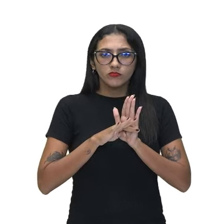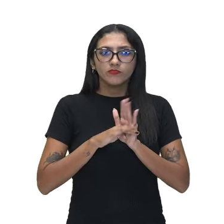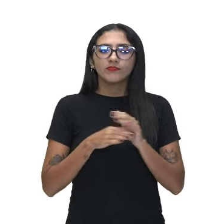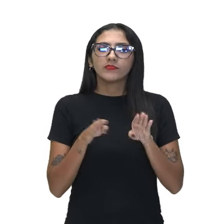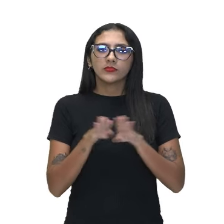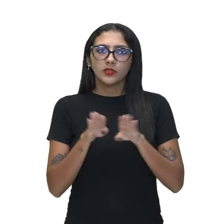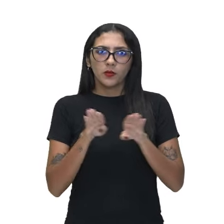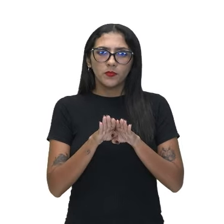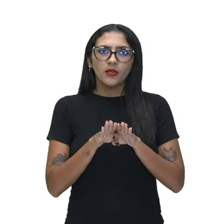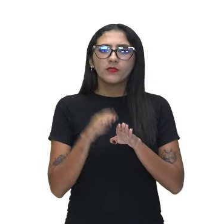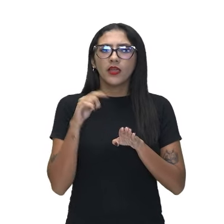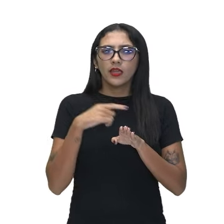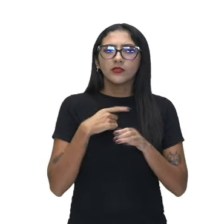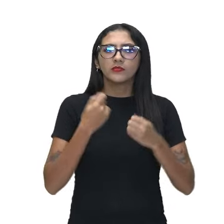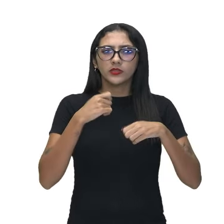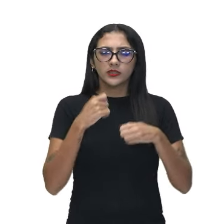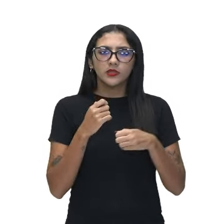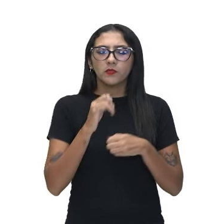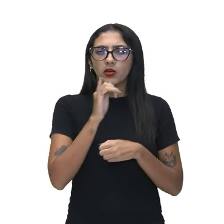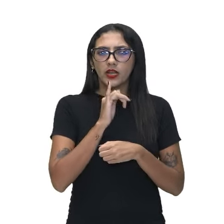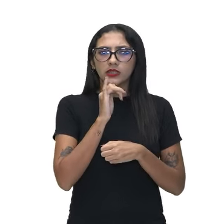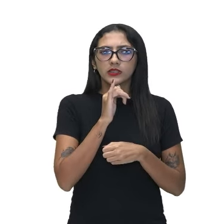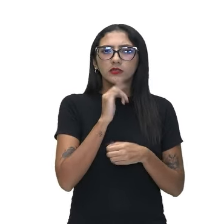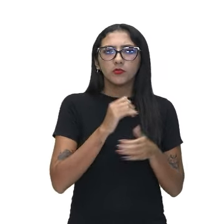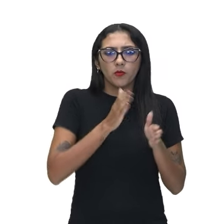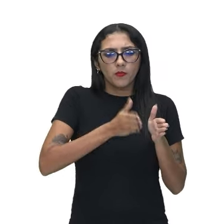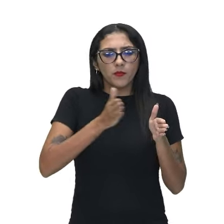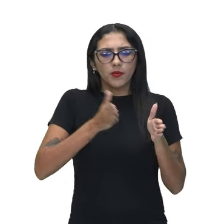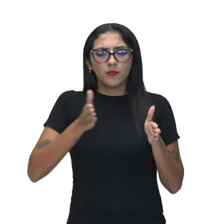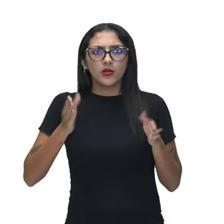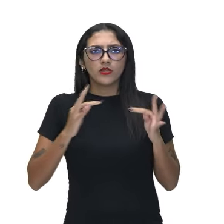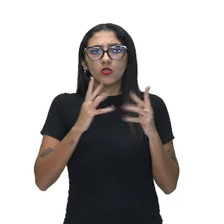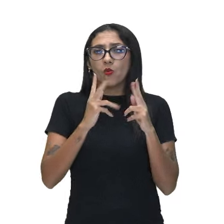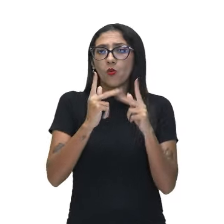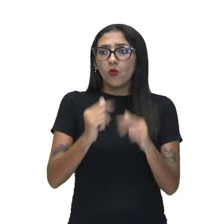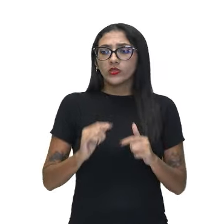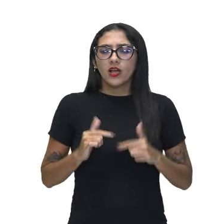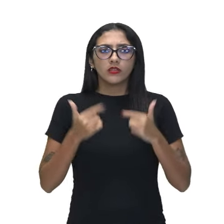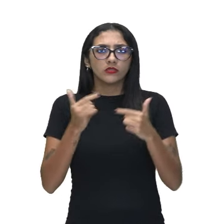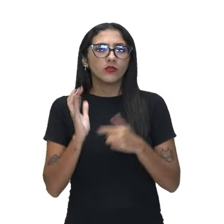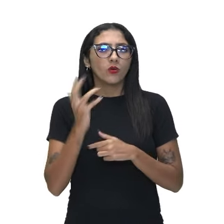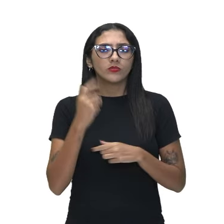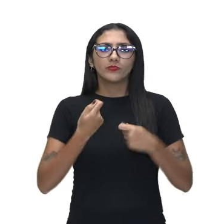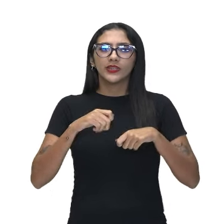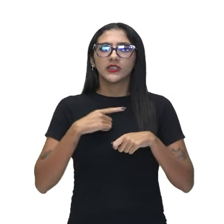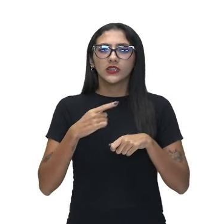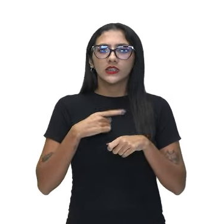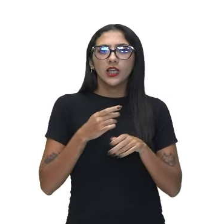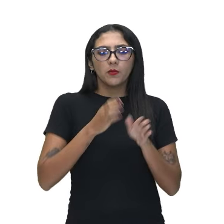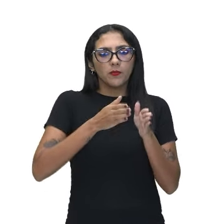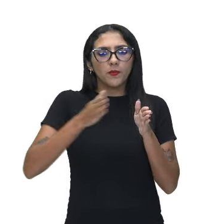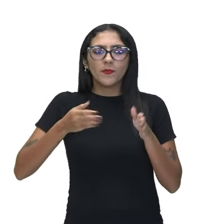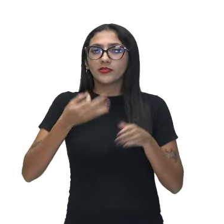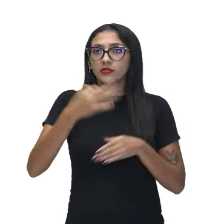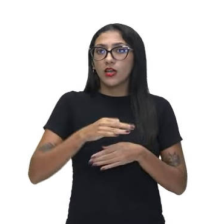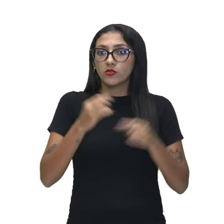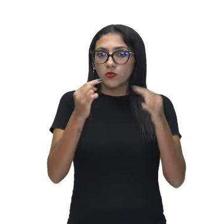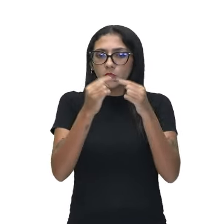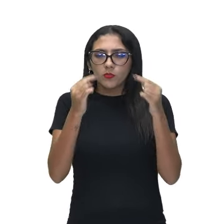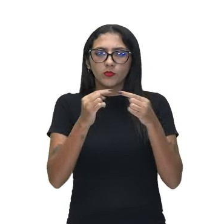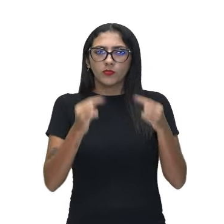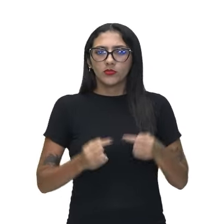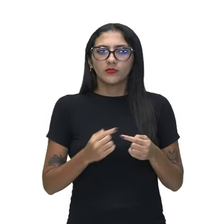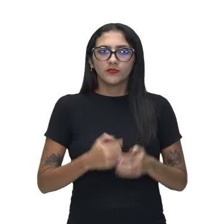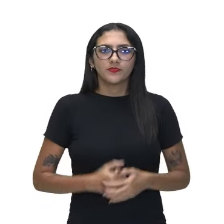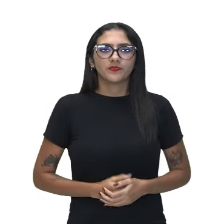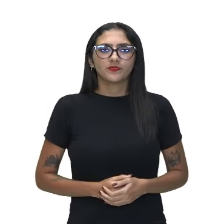que respeita a ordem das ideias e fatos apresentados nesse texto-fonte, ok? E aí também